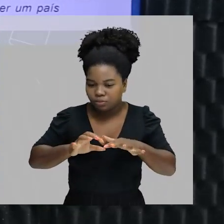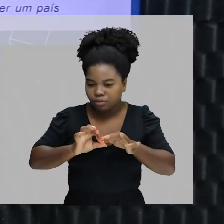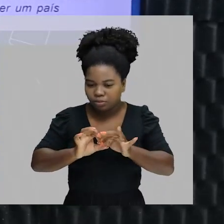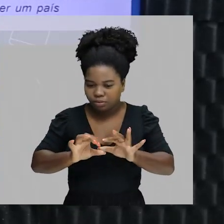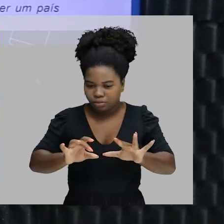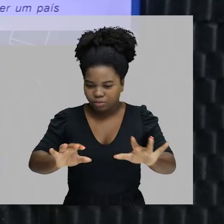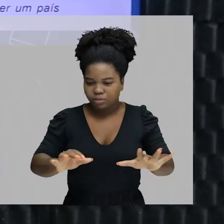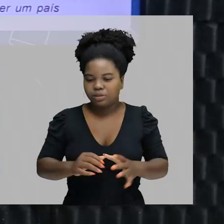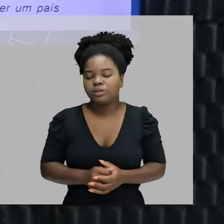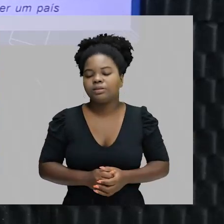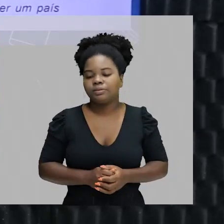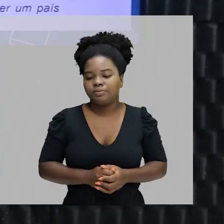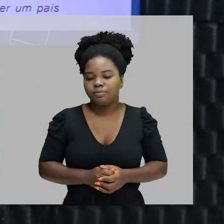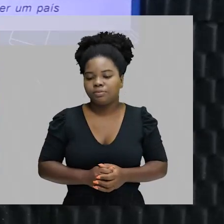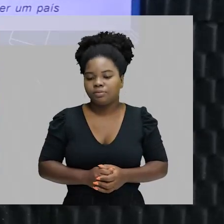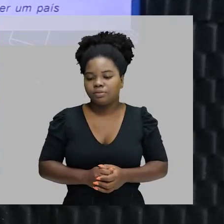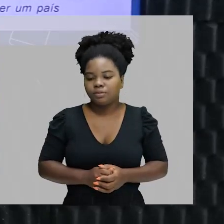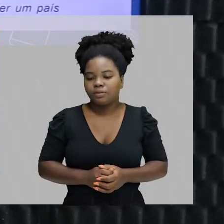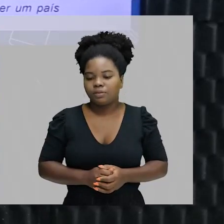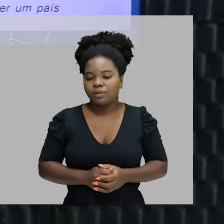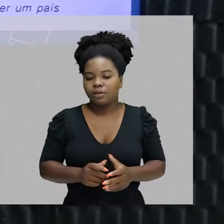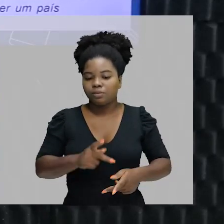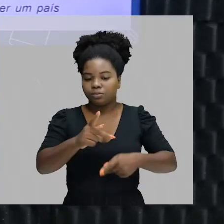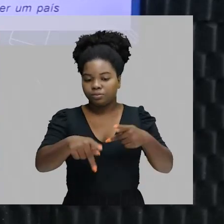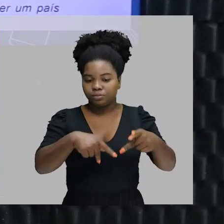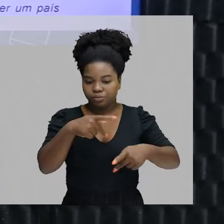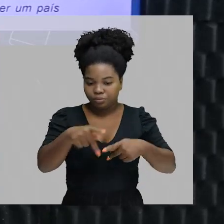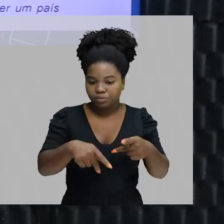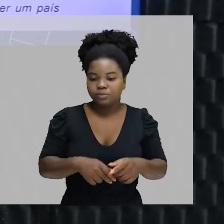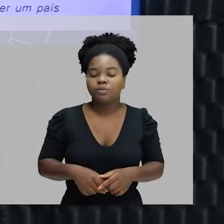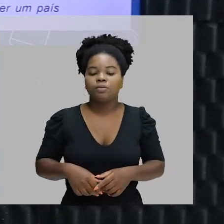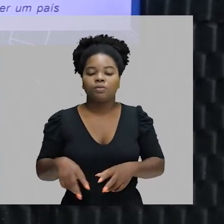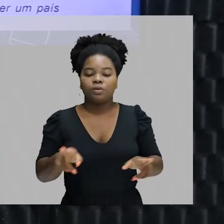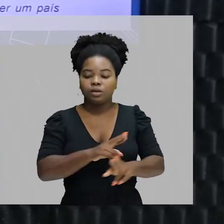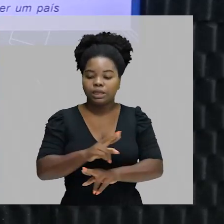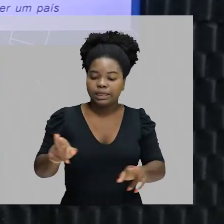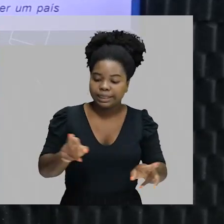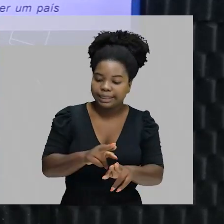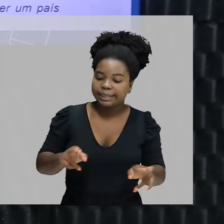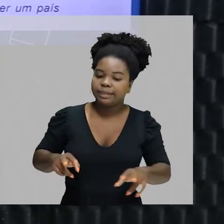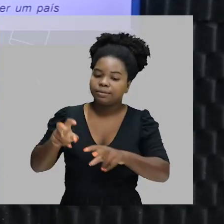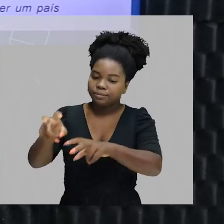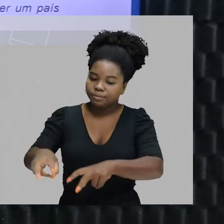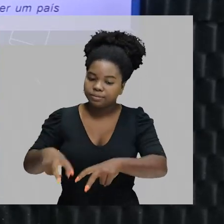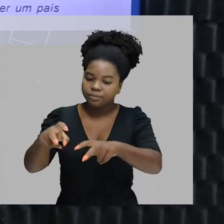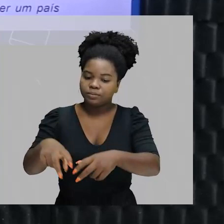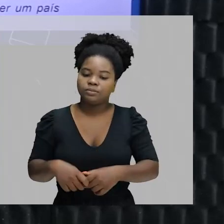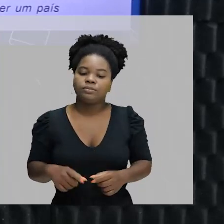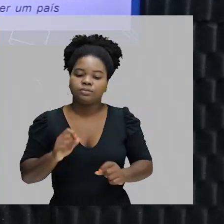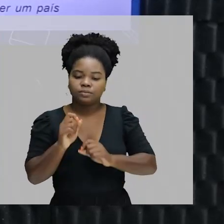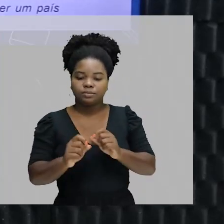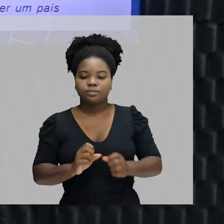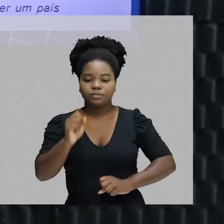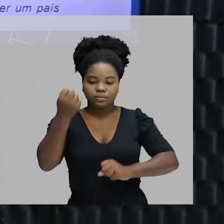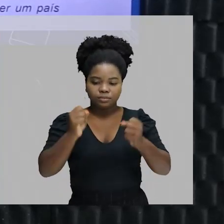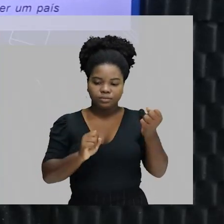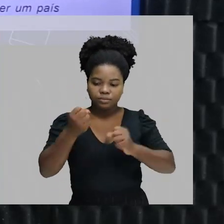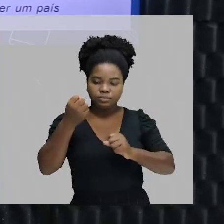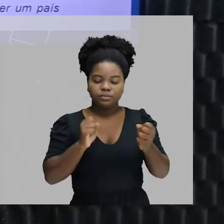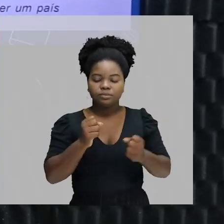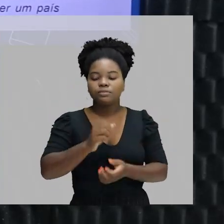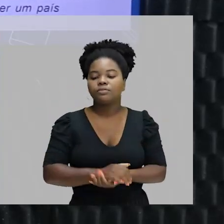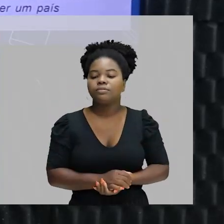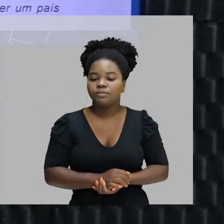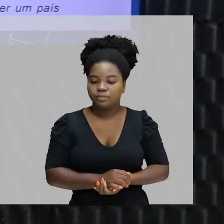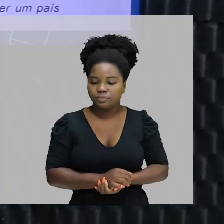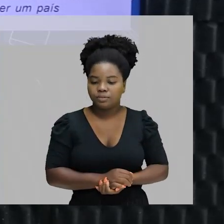o crescimento exponencial da população urbana em relação ao rural, vai ser intensificado pelo quê? Pela industrialização, que vai